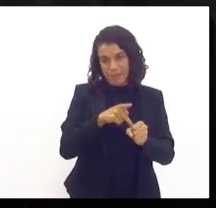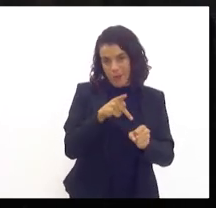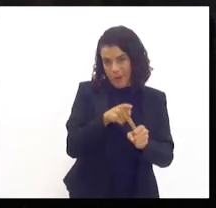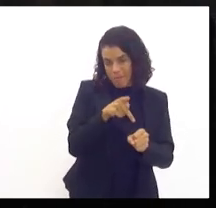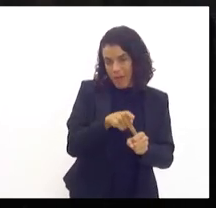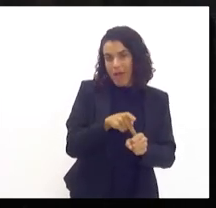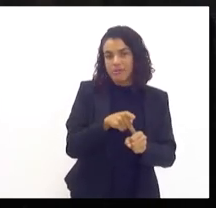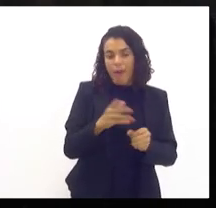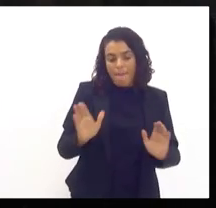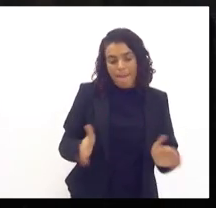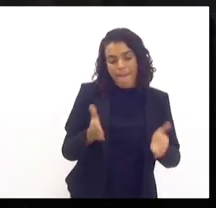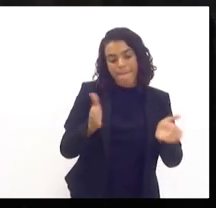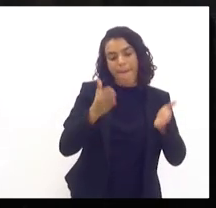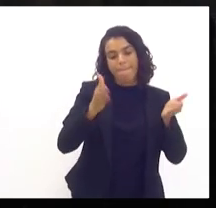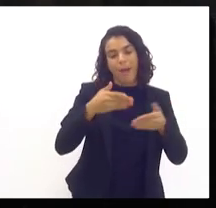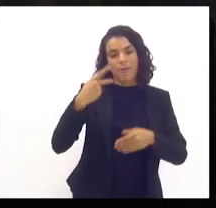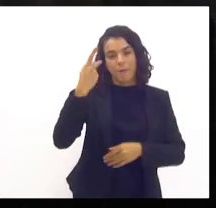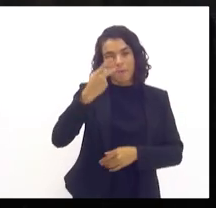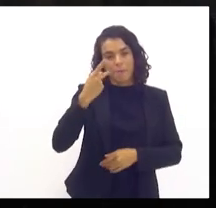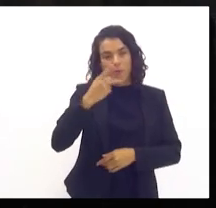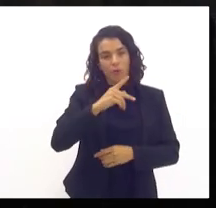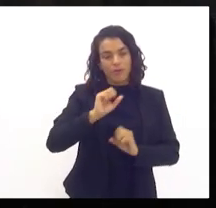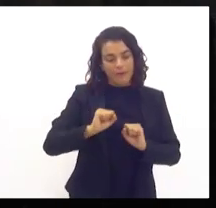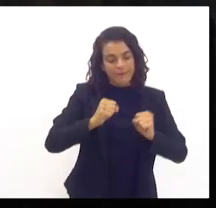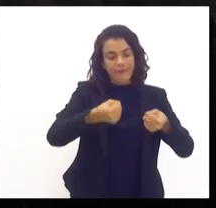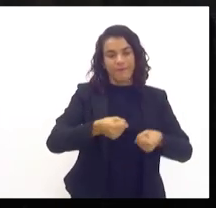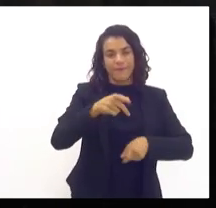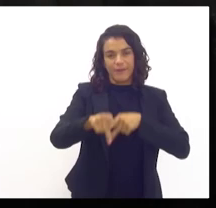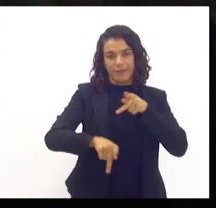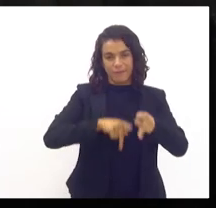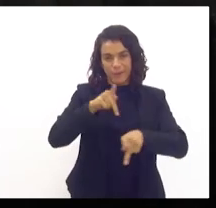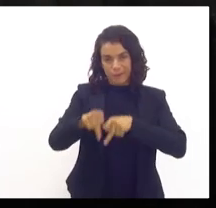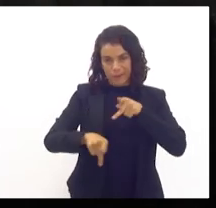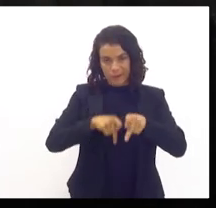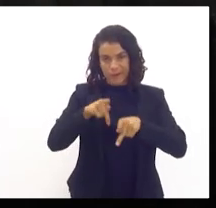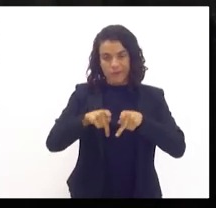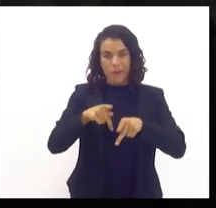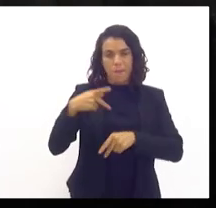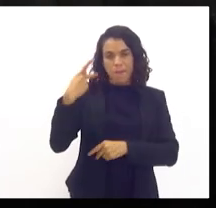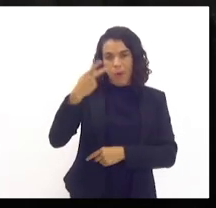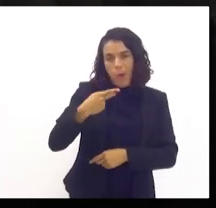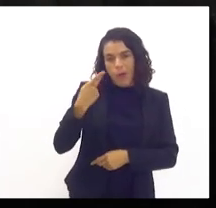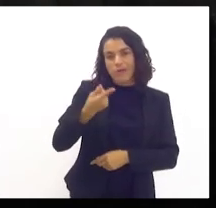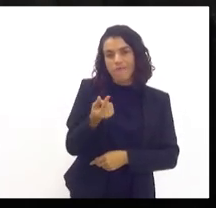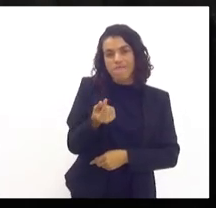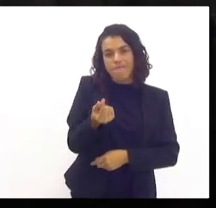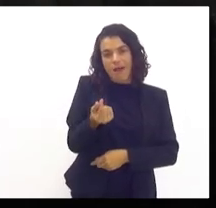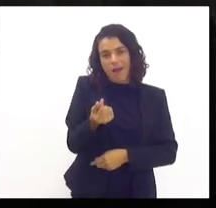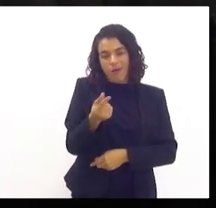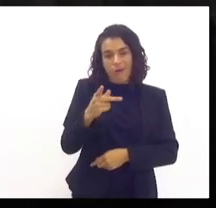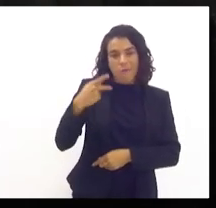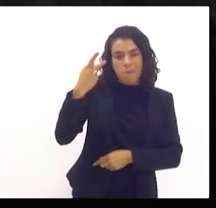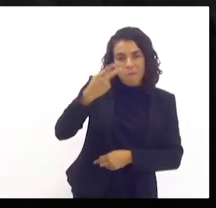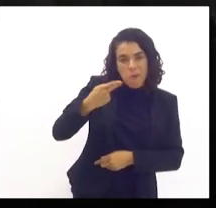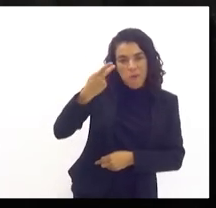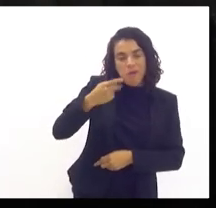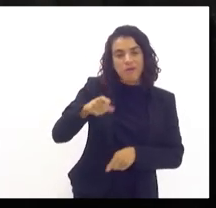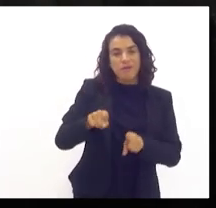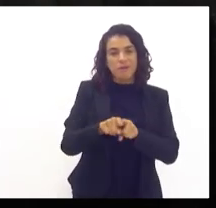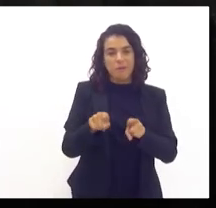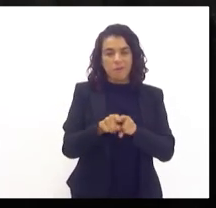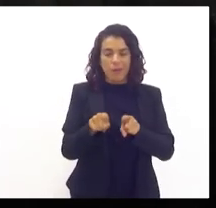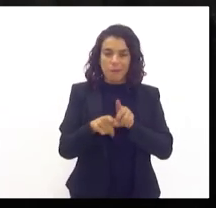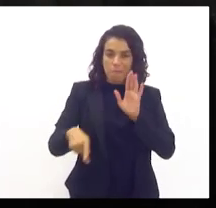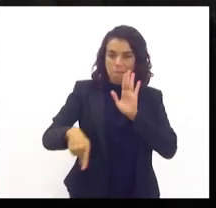uma política para o povo, com política de preços, com política de conteúdo